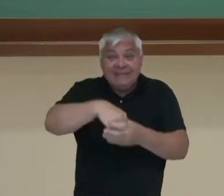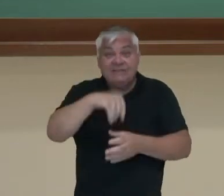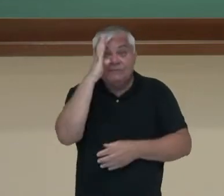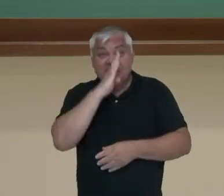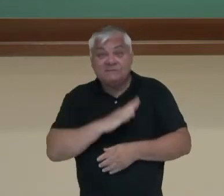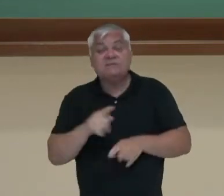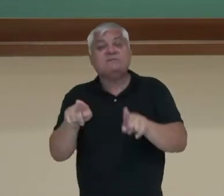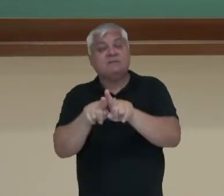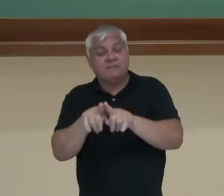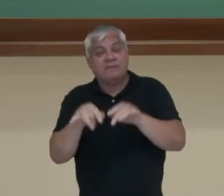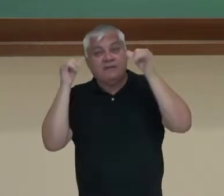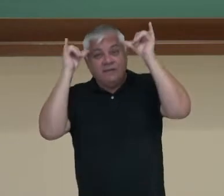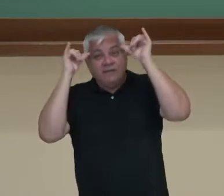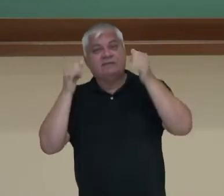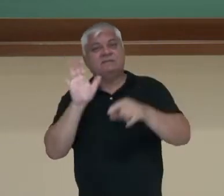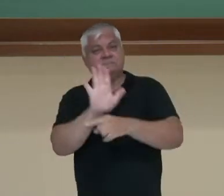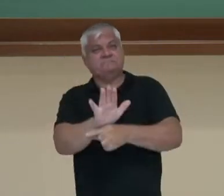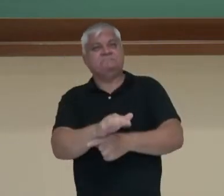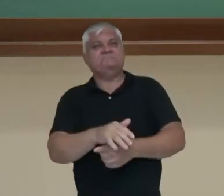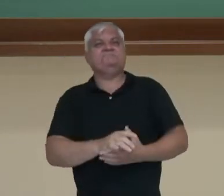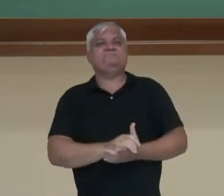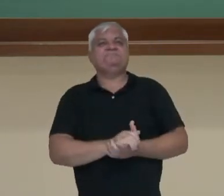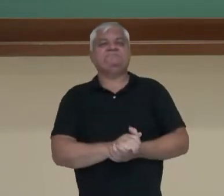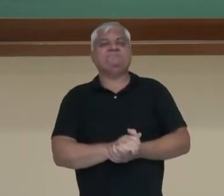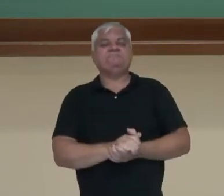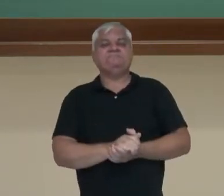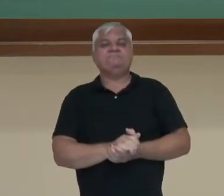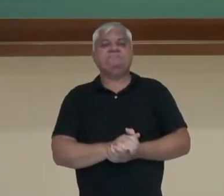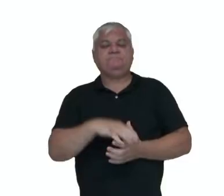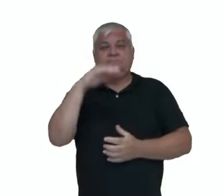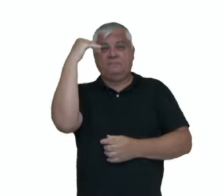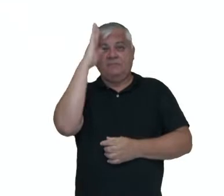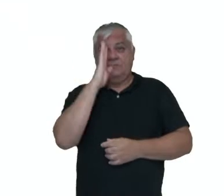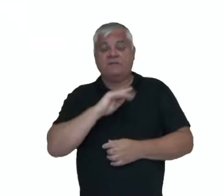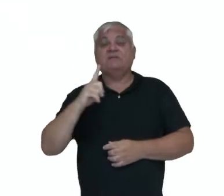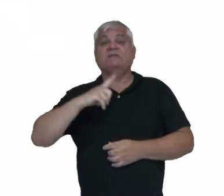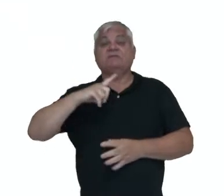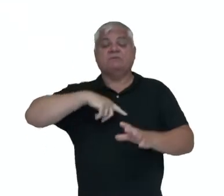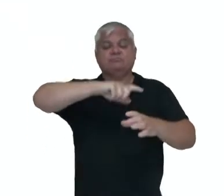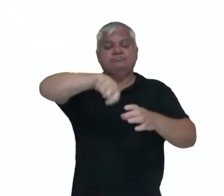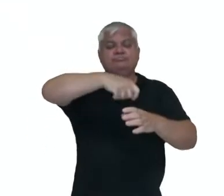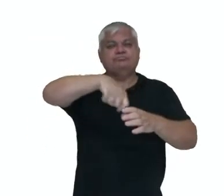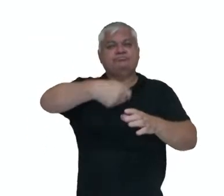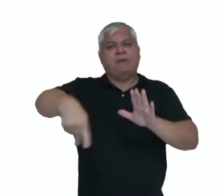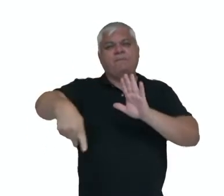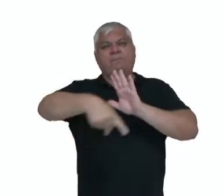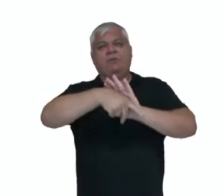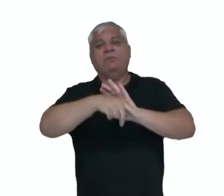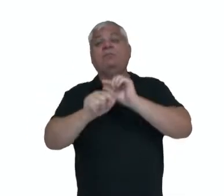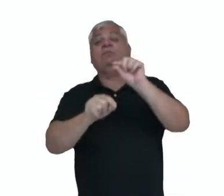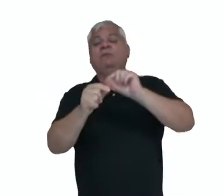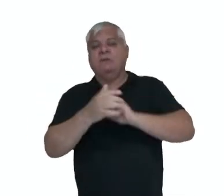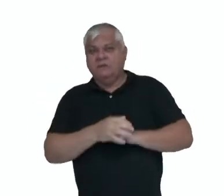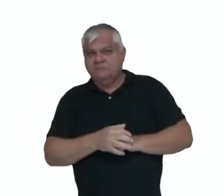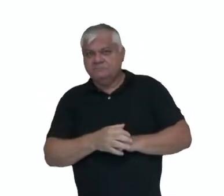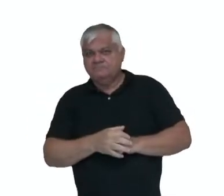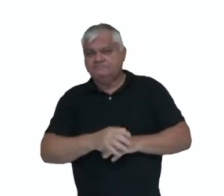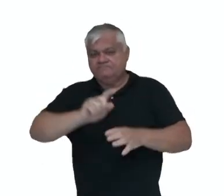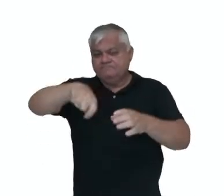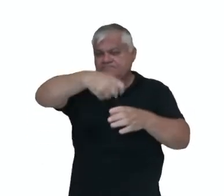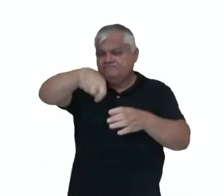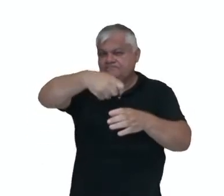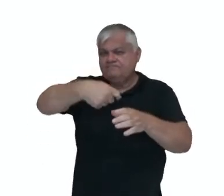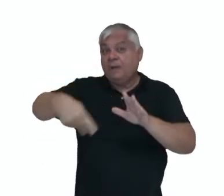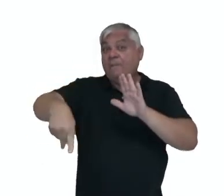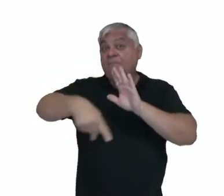pecuária, certo? Cada região do Brasil tem uma culinária específica, um prato típico. Olha lá, um desafio para vocês aí. Qual que